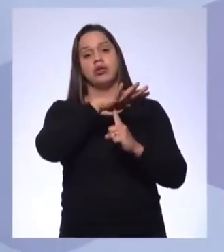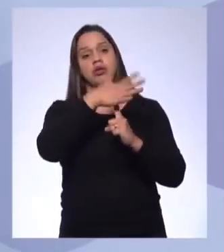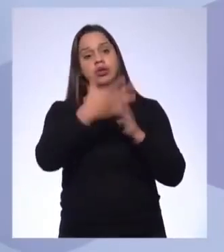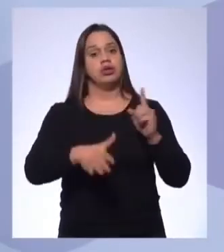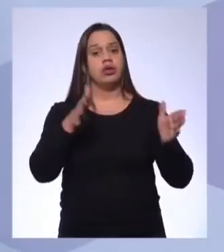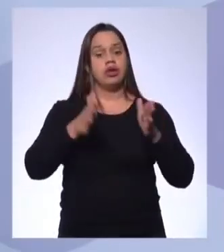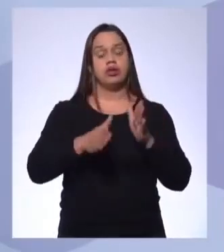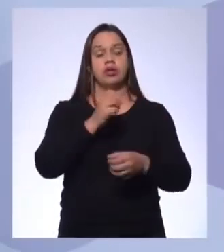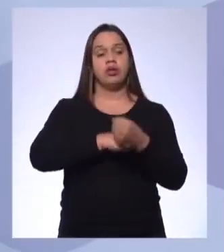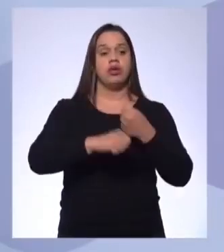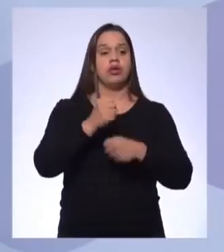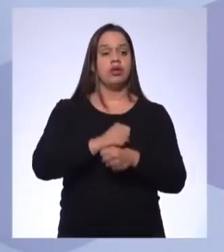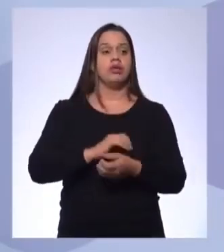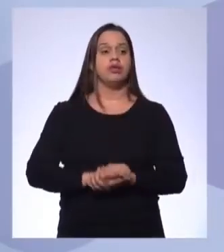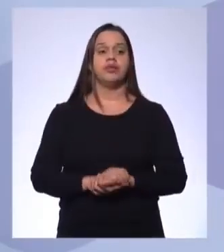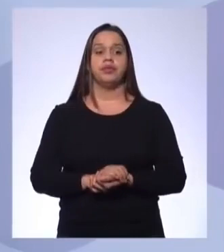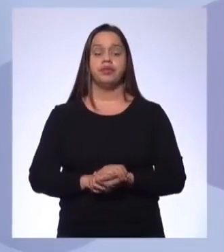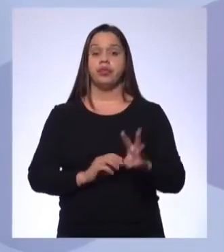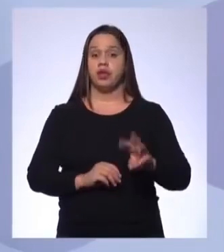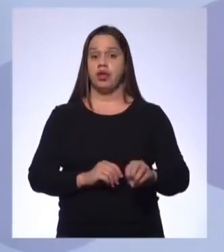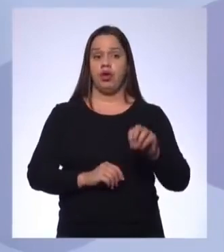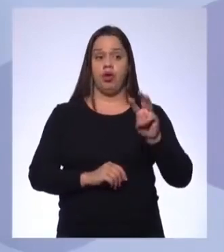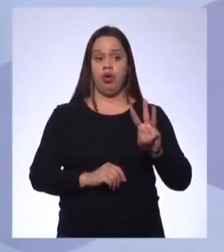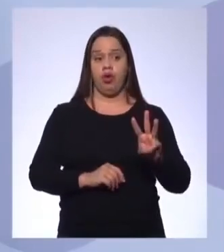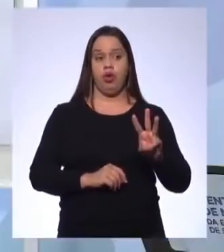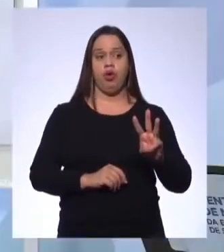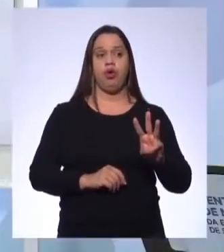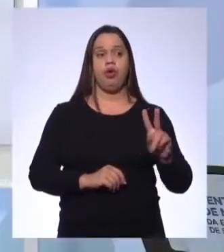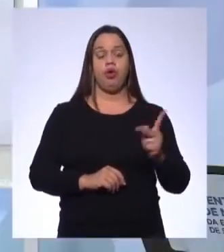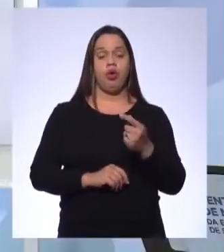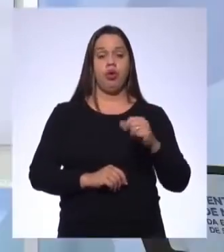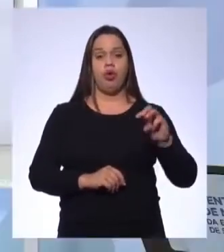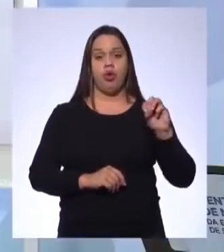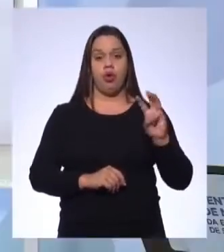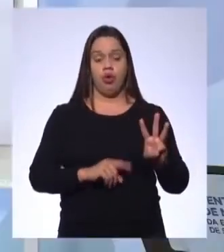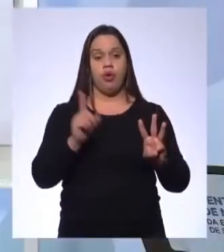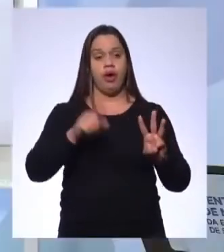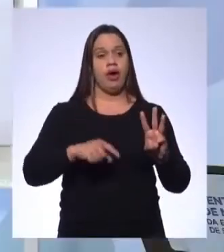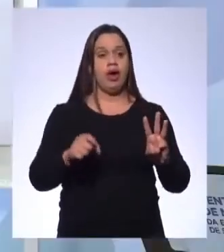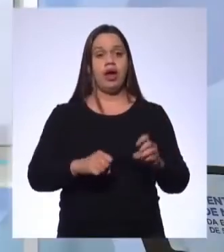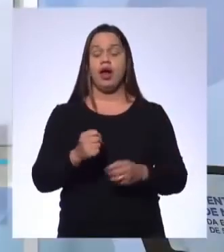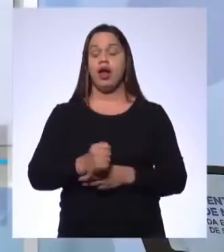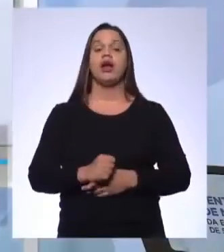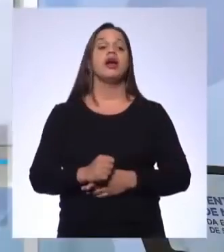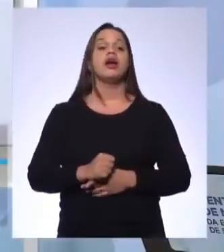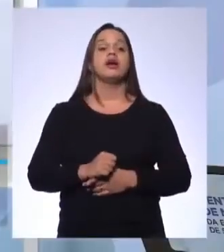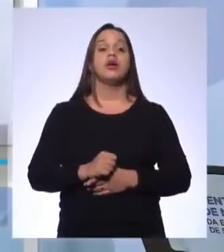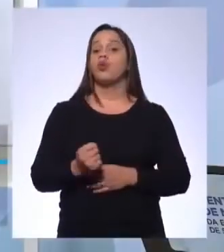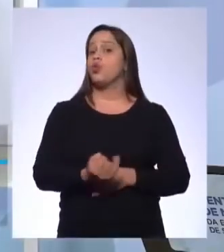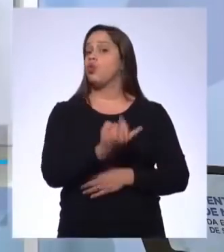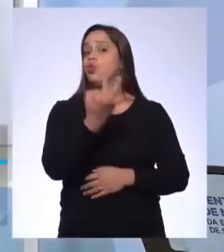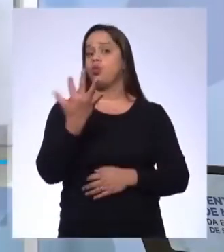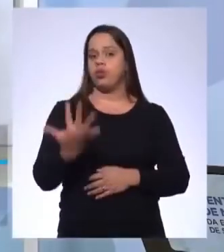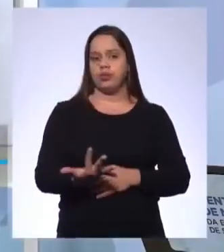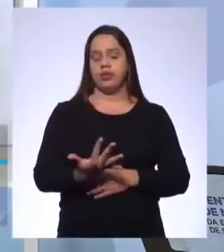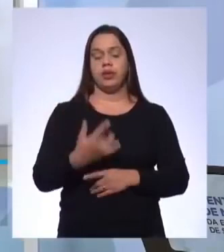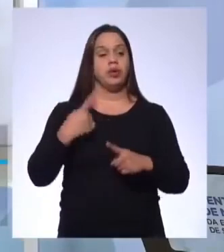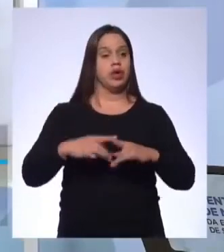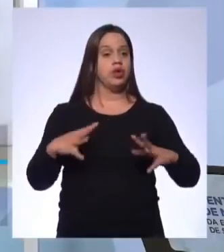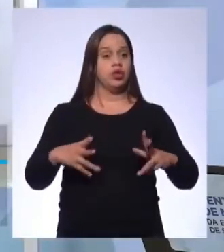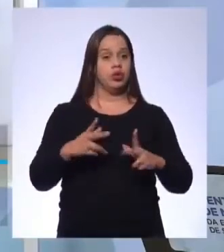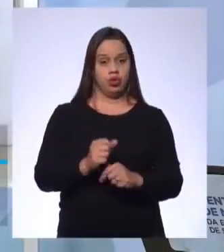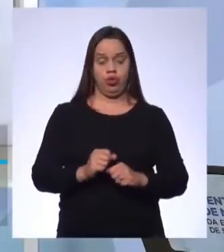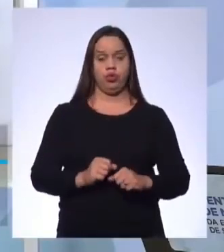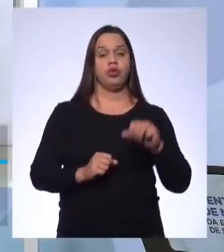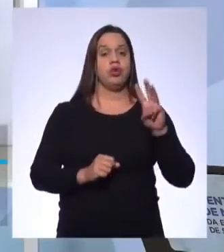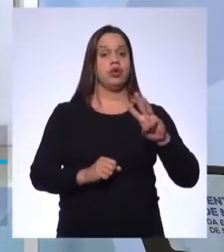how many é quantidade. Tá? Significa quanto ou quantas. Os double questions são muito importantes para a interpretação de texto